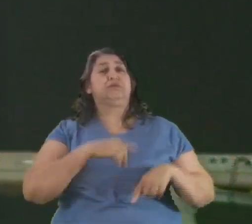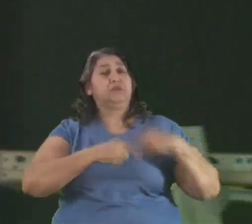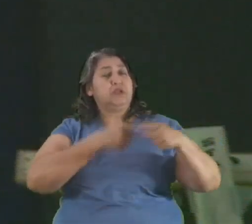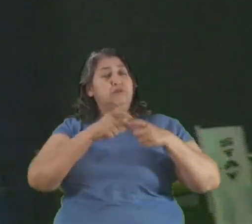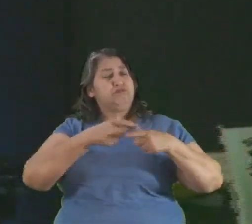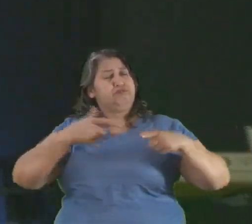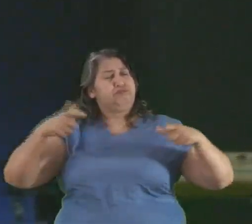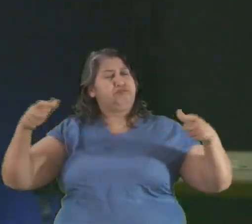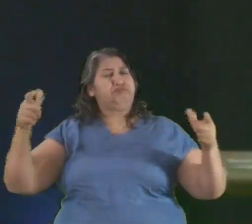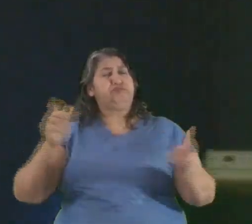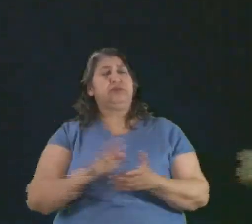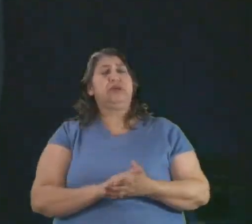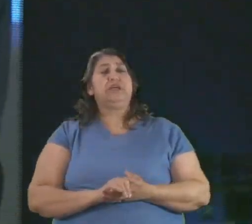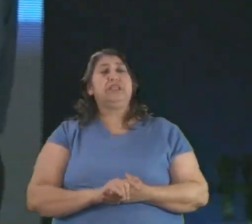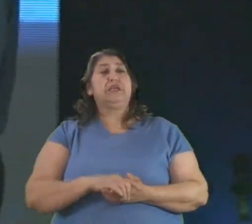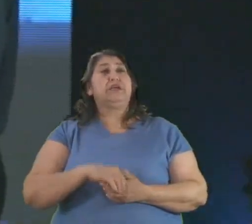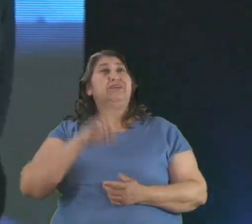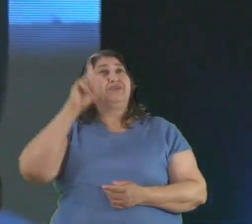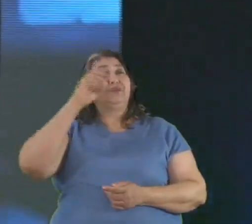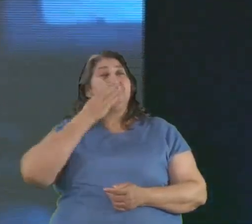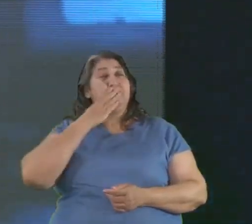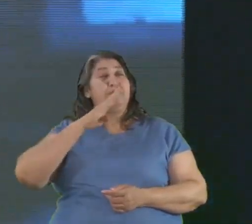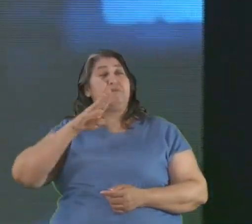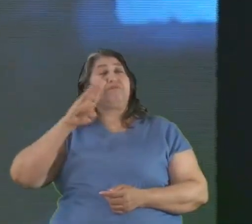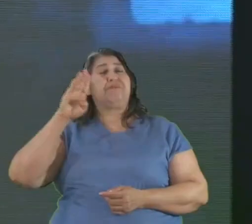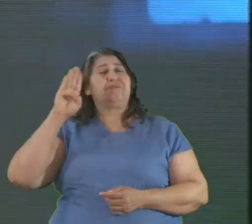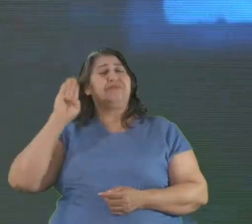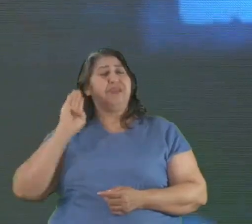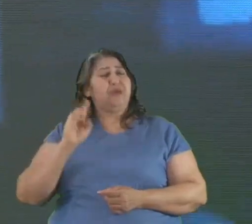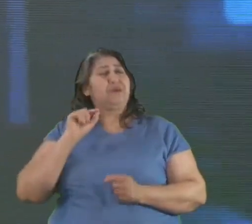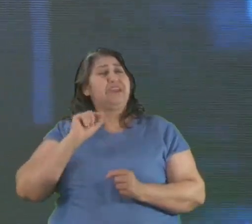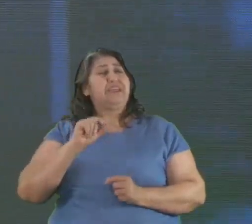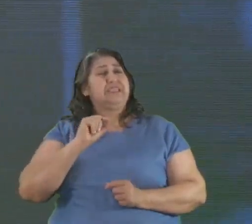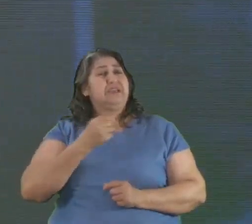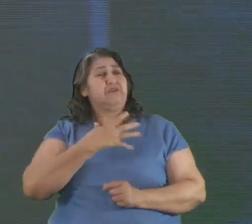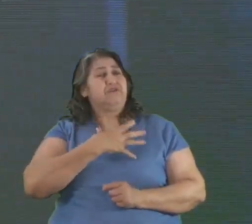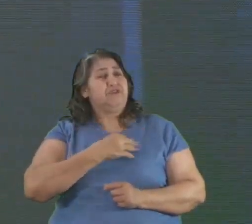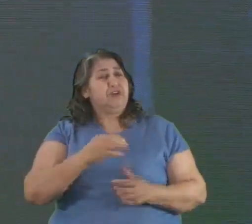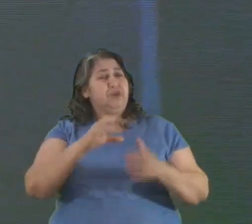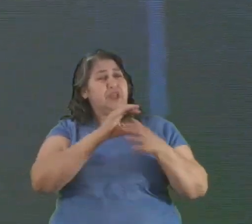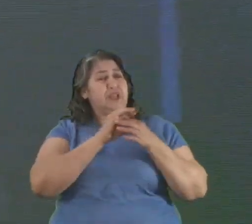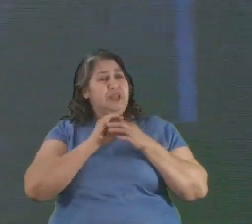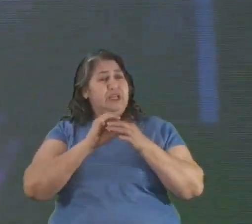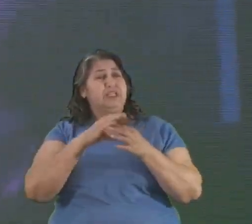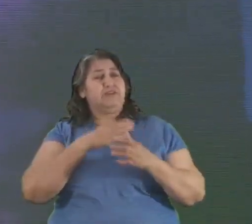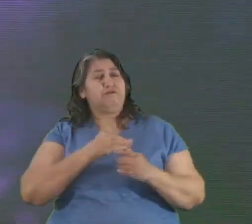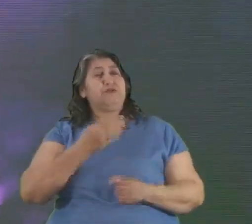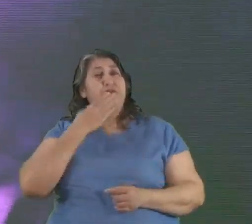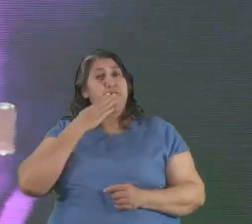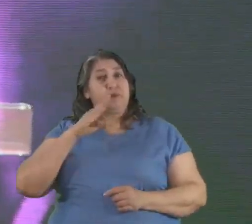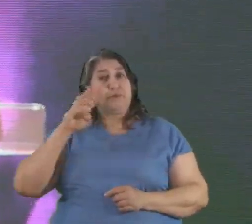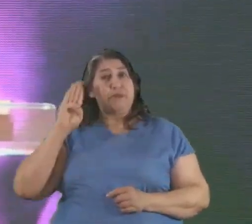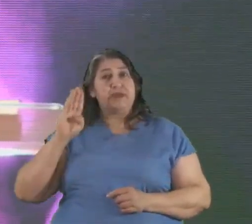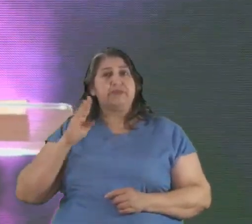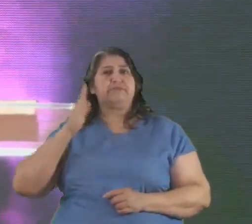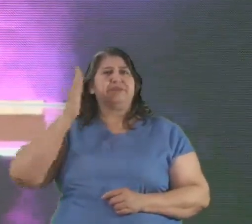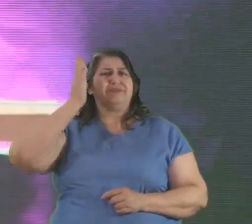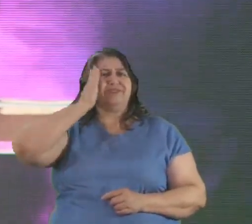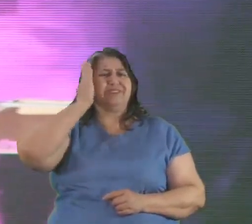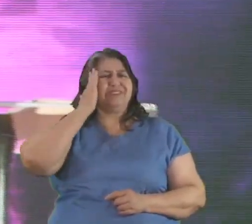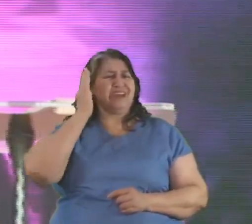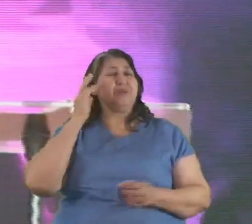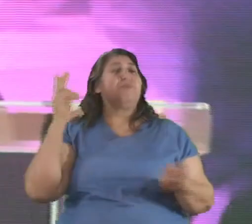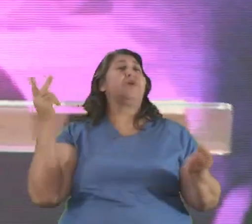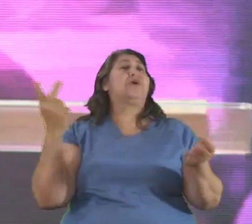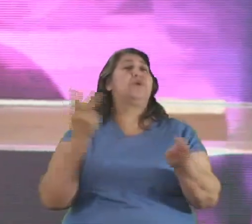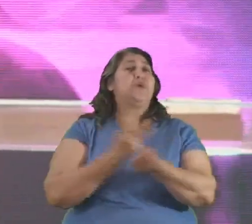Abraão uma geração, um filho da aliança, o filho da promessa. Mas você sabe da história